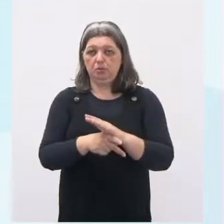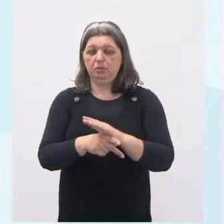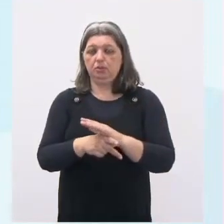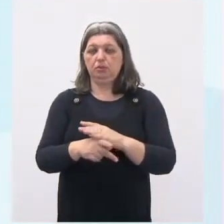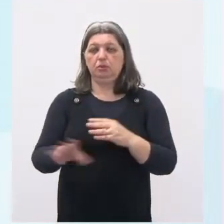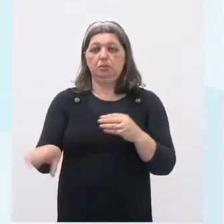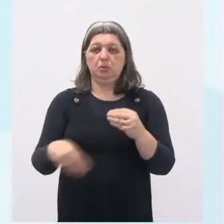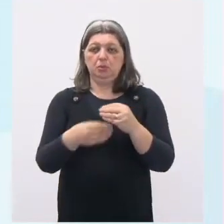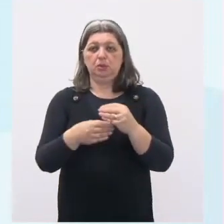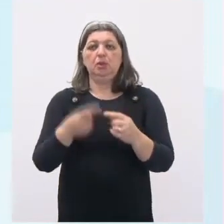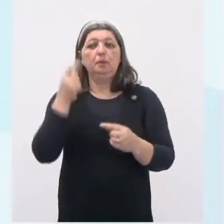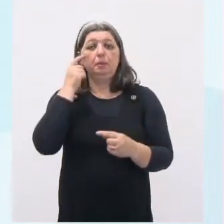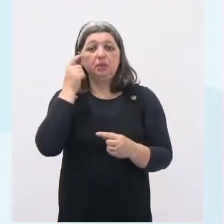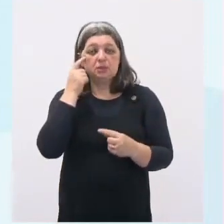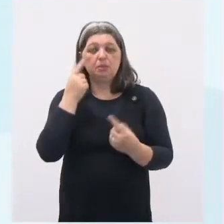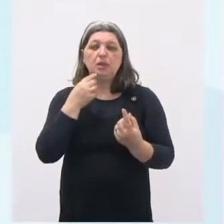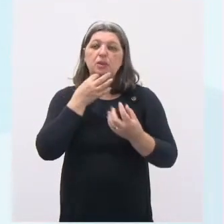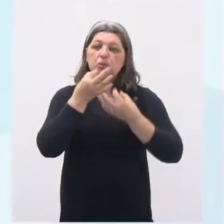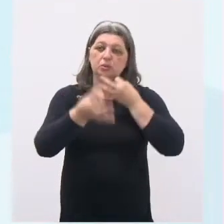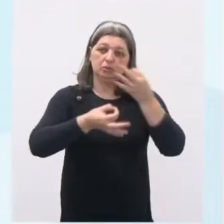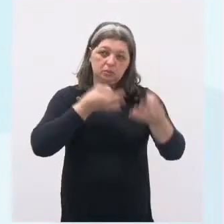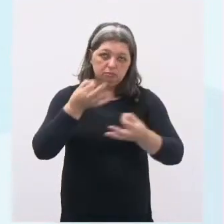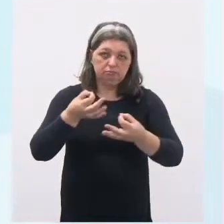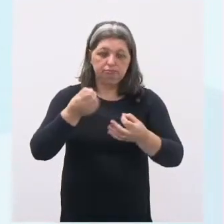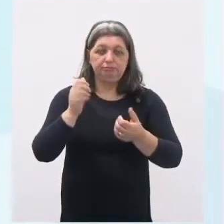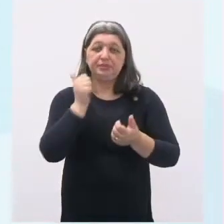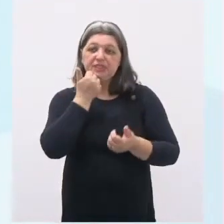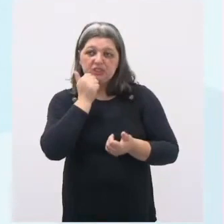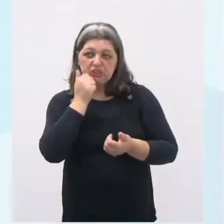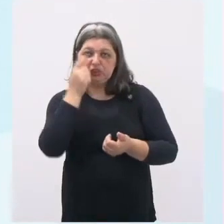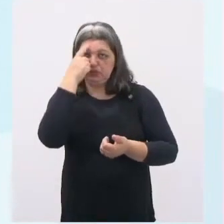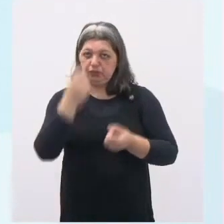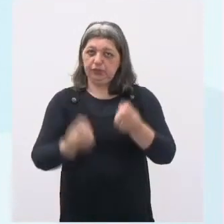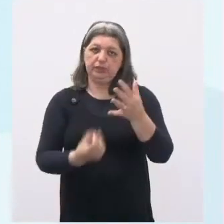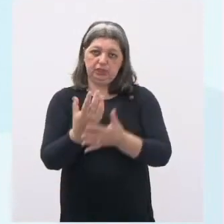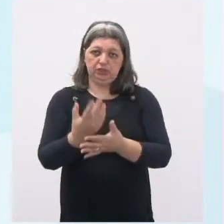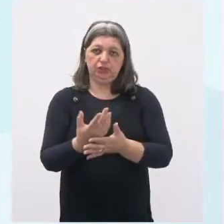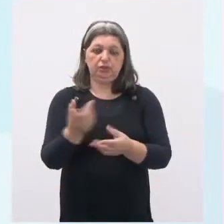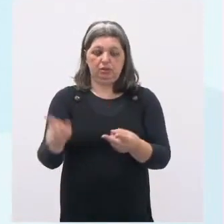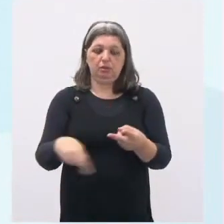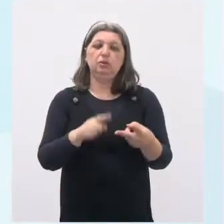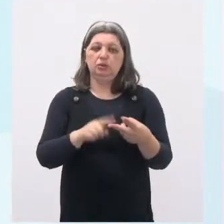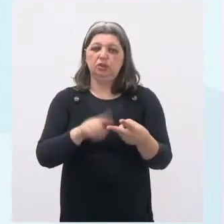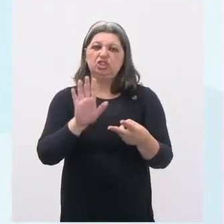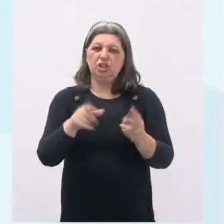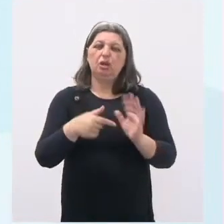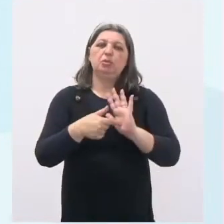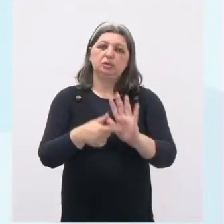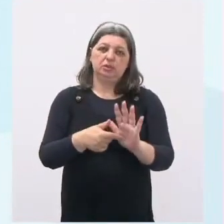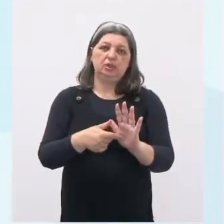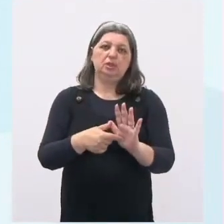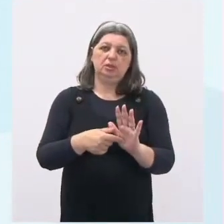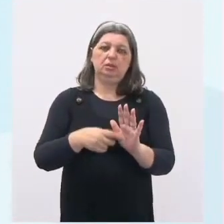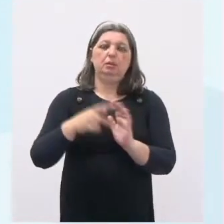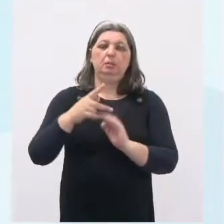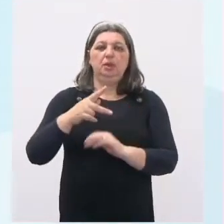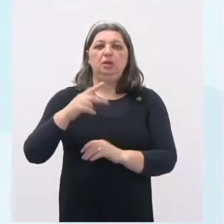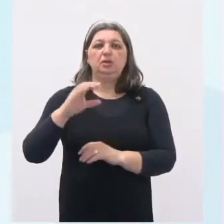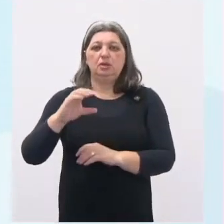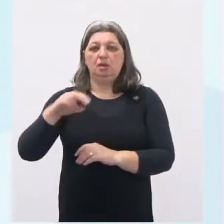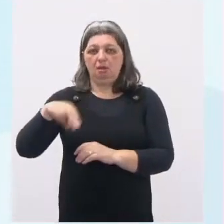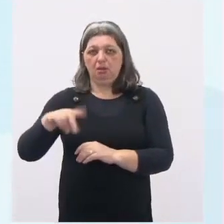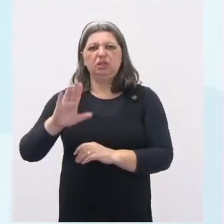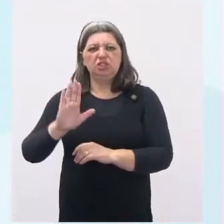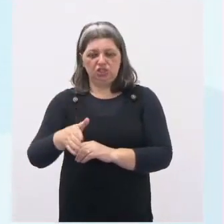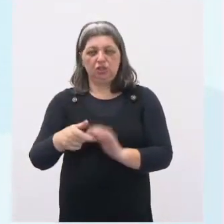que é o pensamento crítico, científico e criativo. Né? Isso já em outros documentos anteriores já destacava, com os PCNs, já destacava esse pensamento